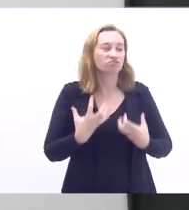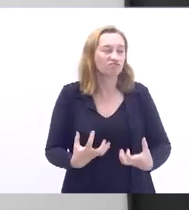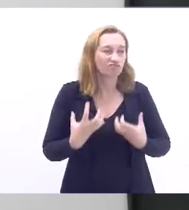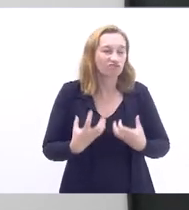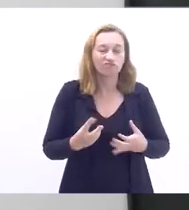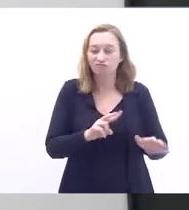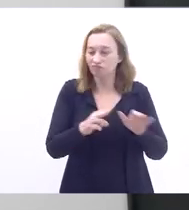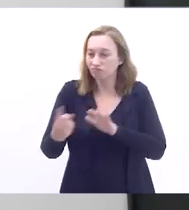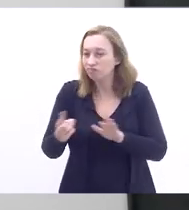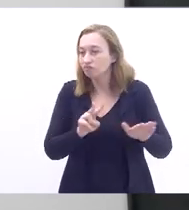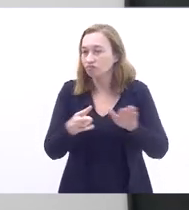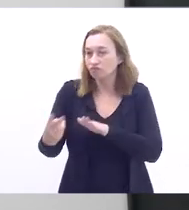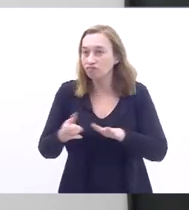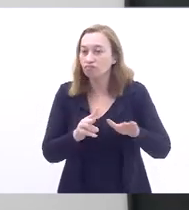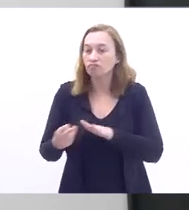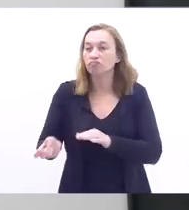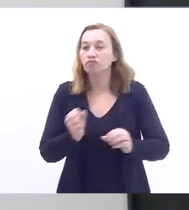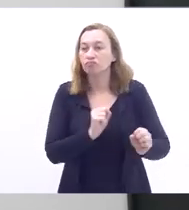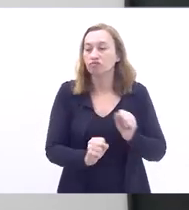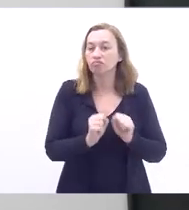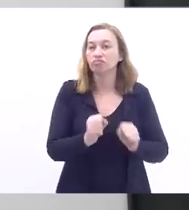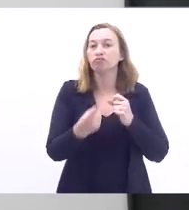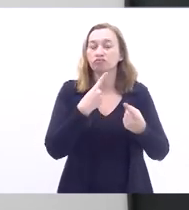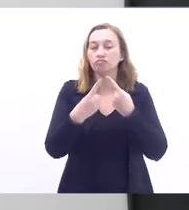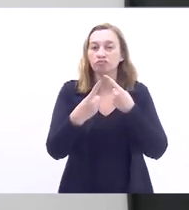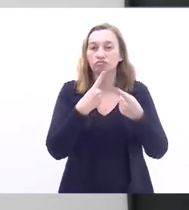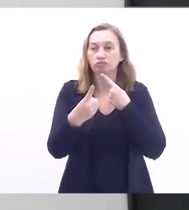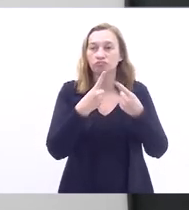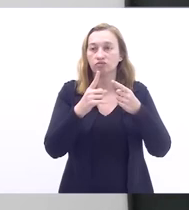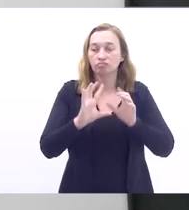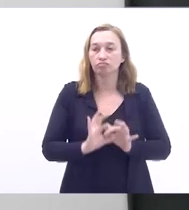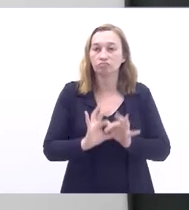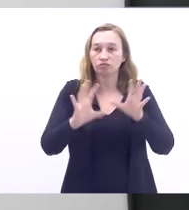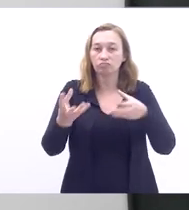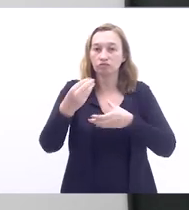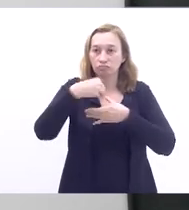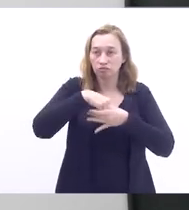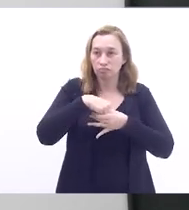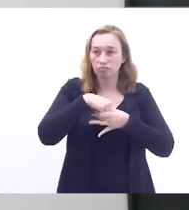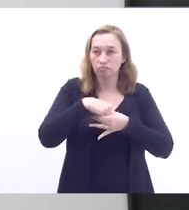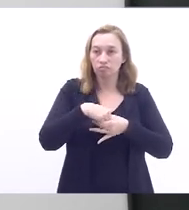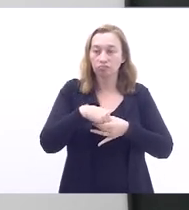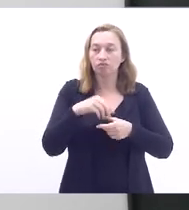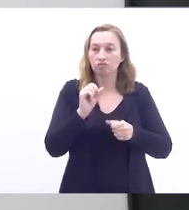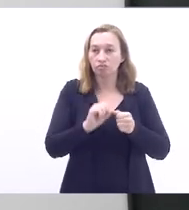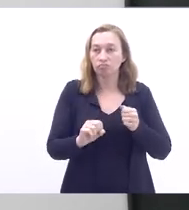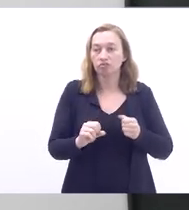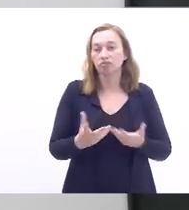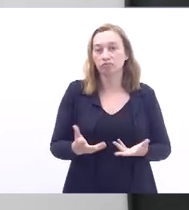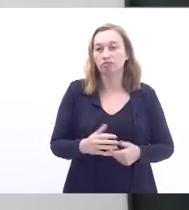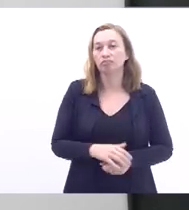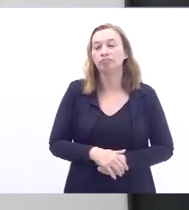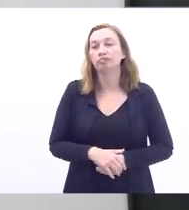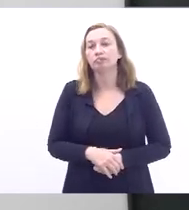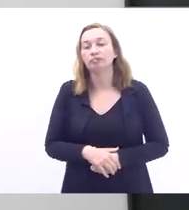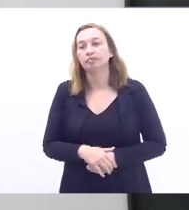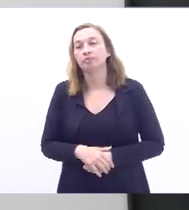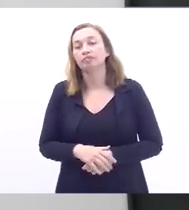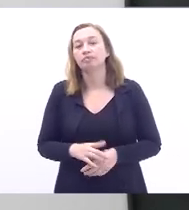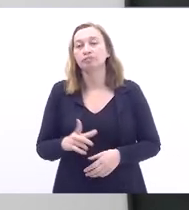semana atrás semana para poder discutir em função da Democracia interna foi que foi feito dessa forma